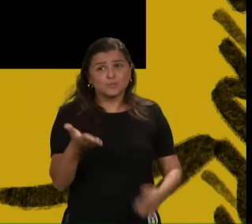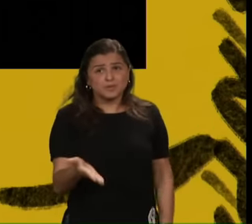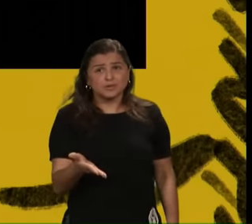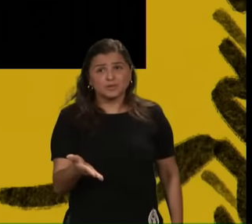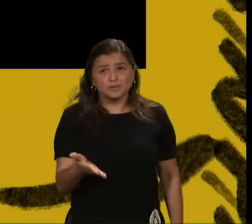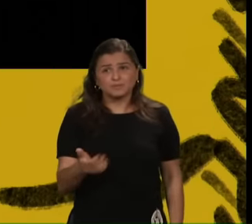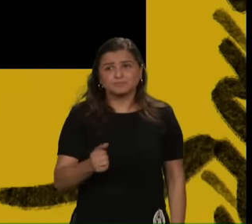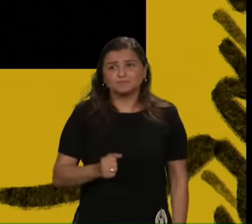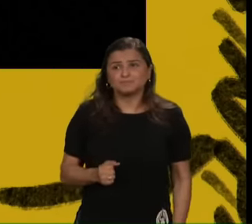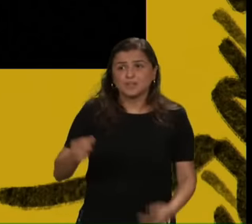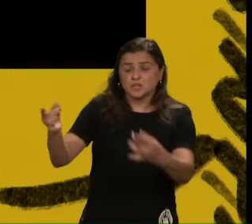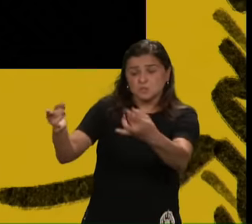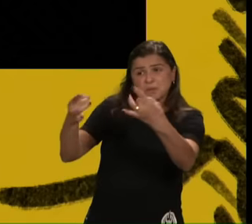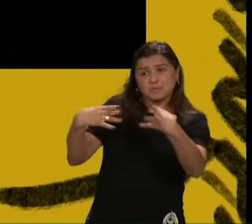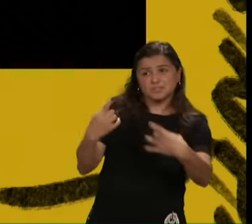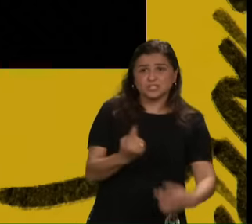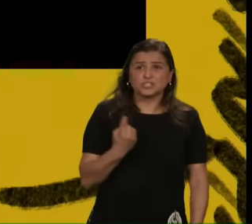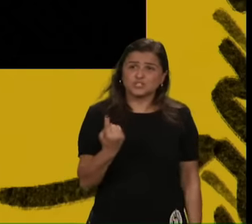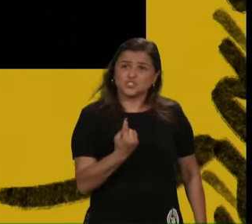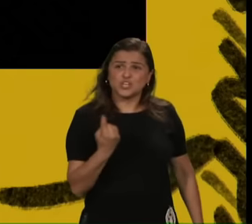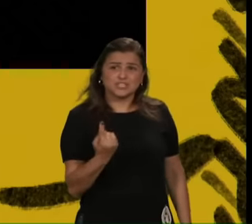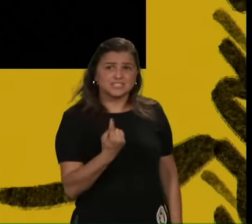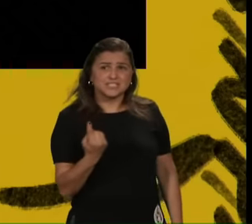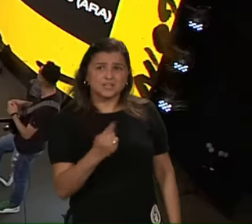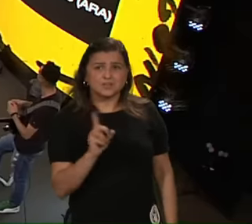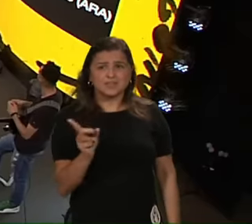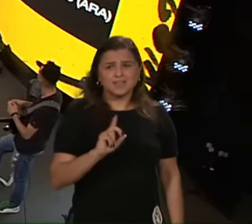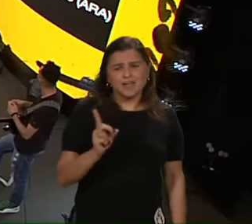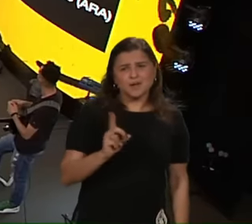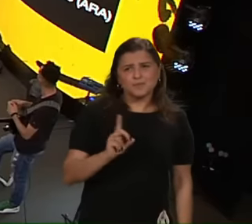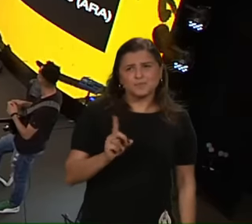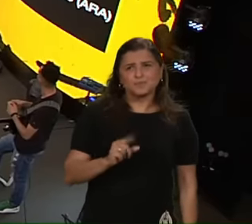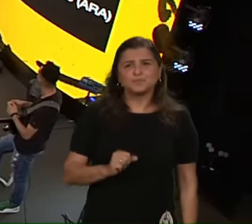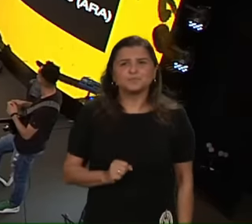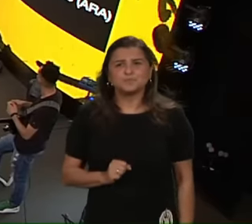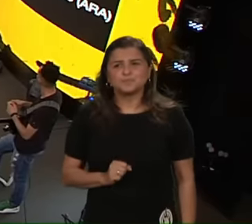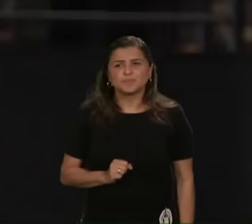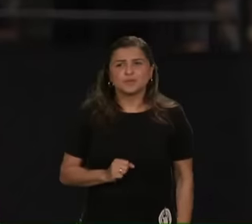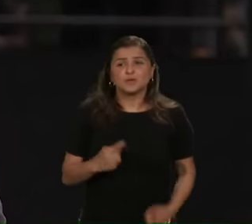não me deixou só, porque